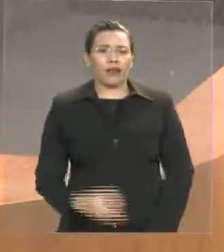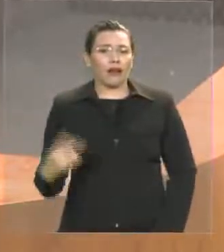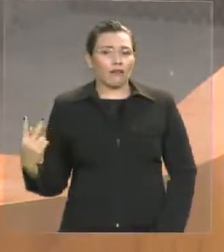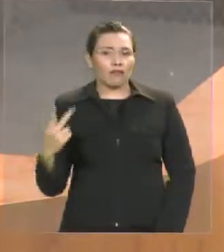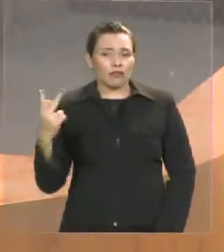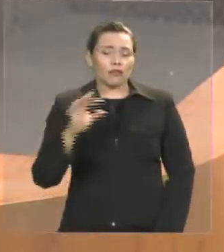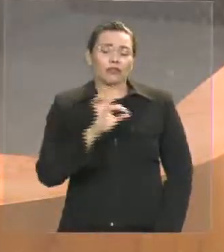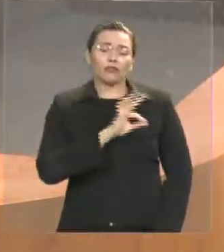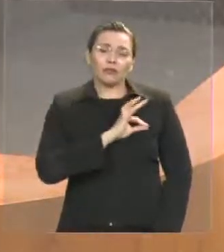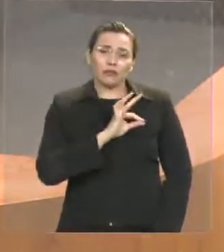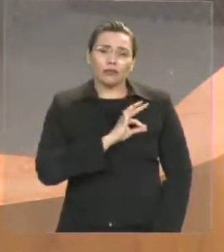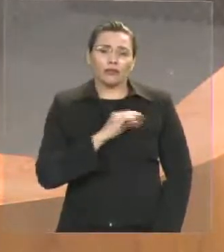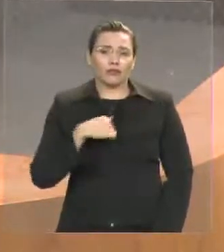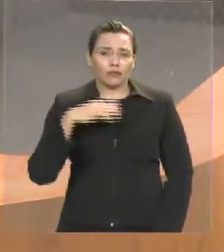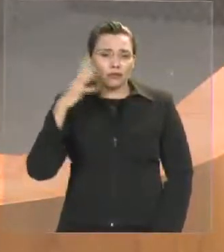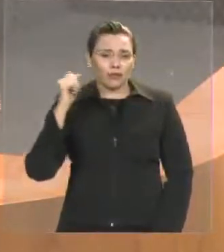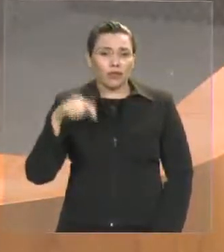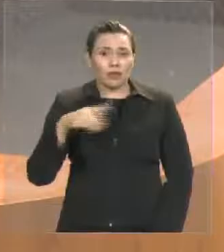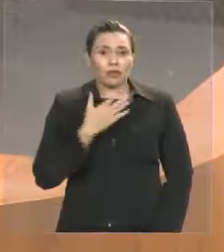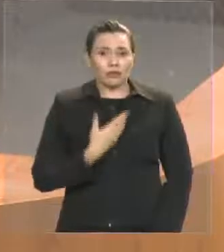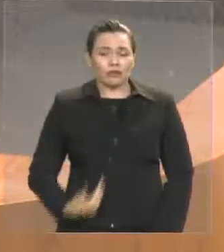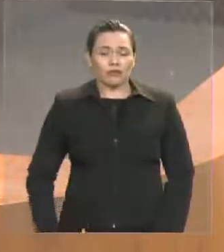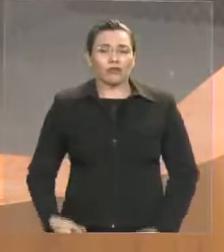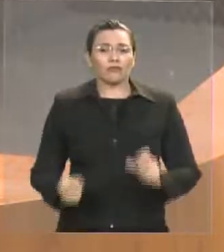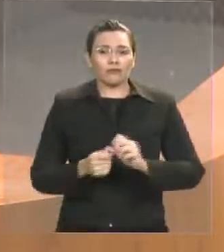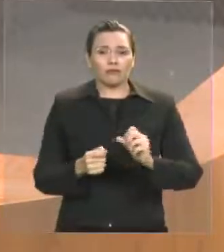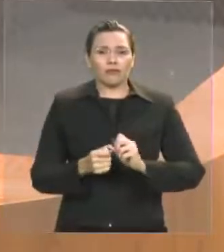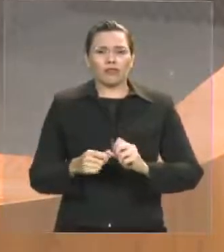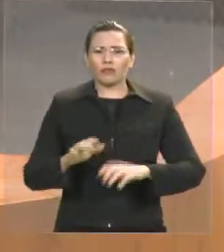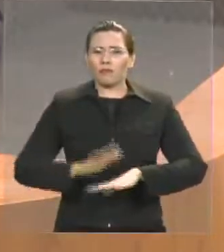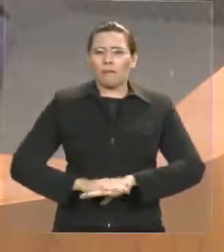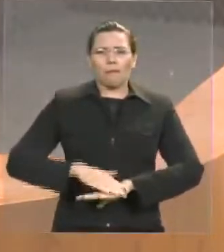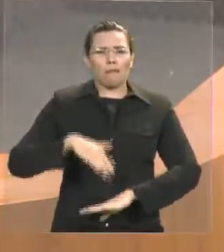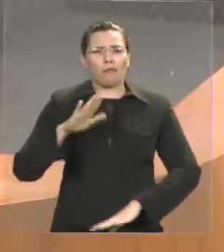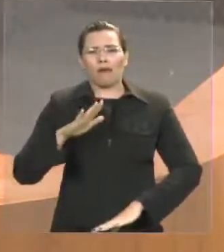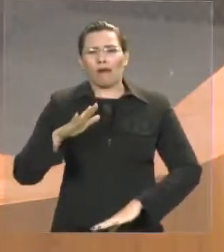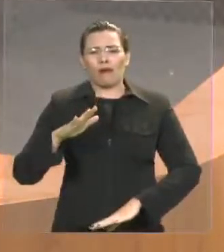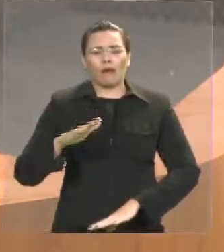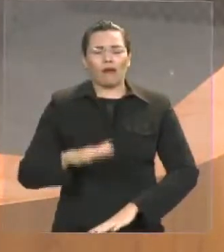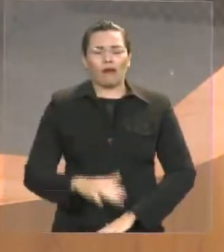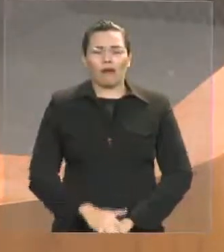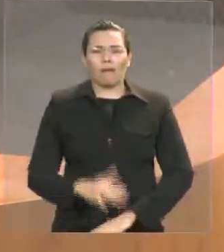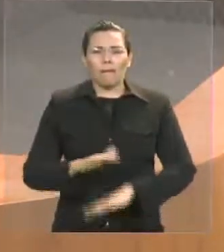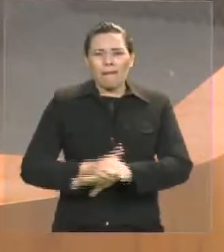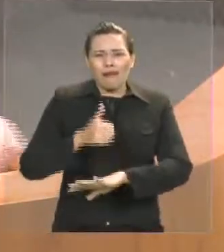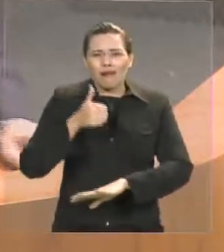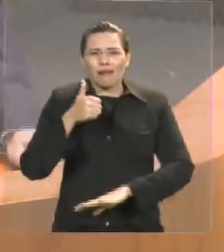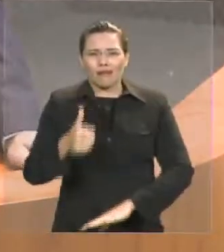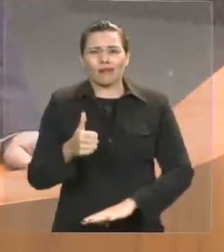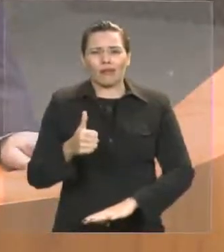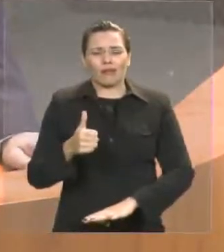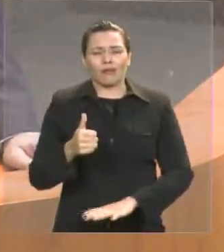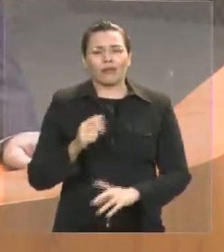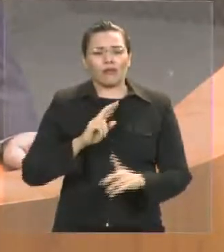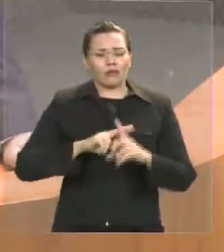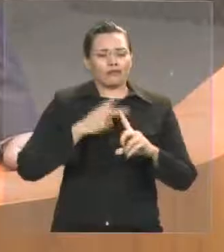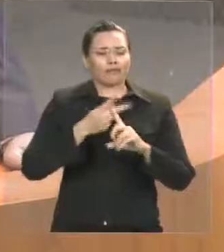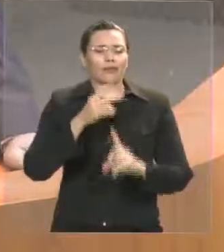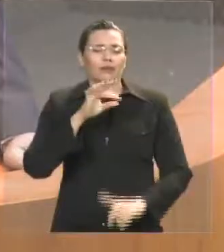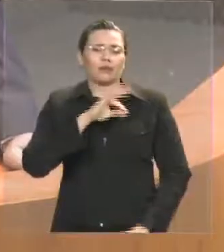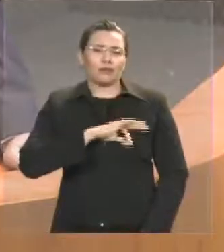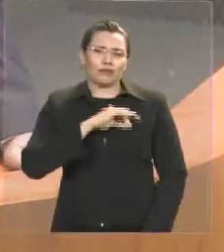polícia. Esse governo fez o maior plano de promoção de todos os tempos